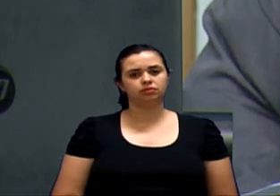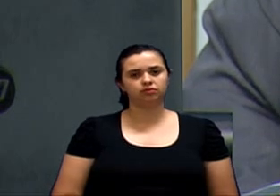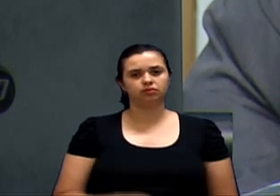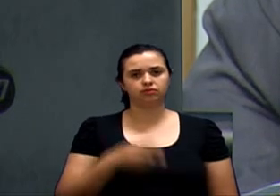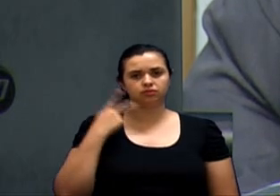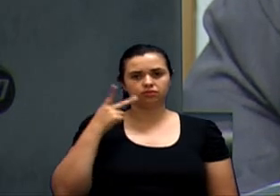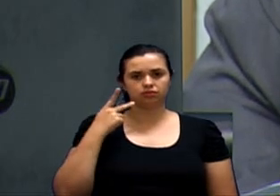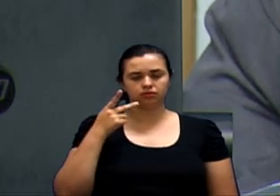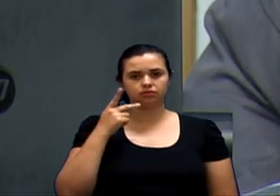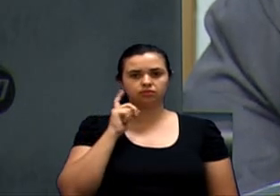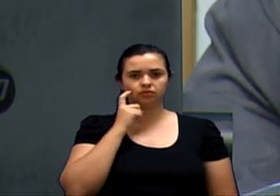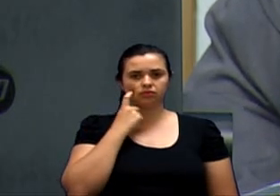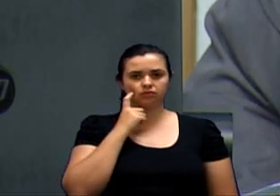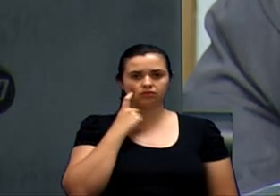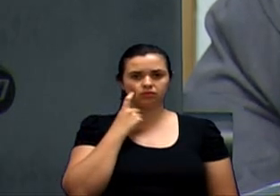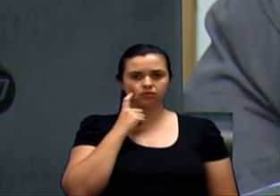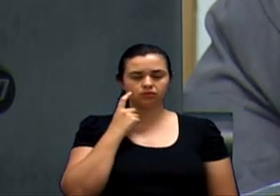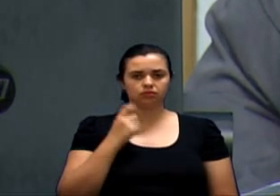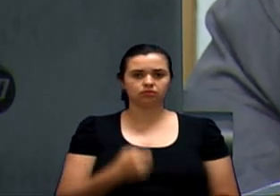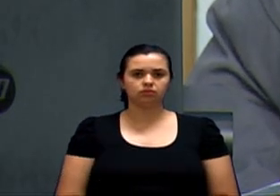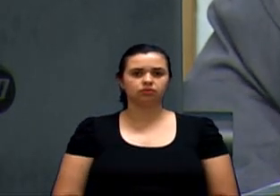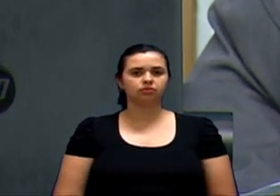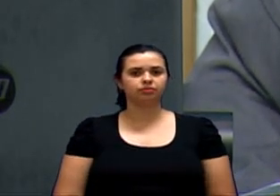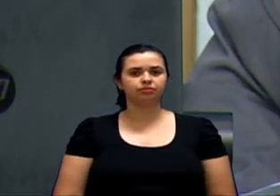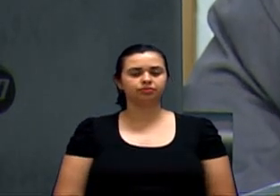Vereador Caio. Opa.